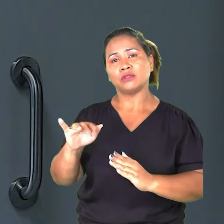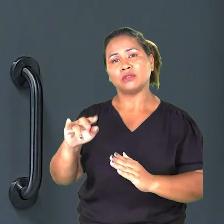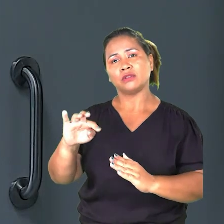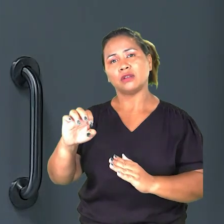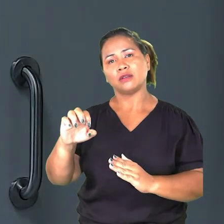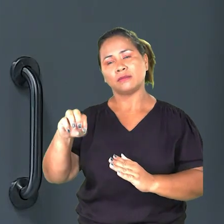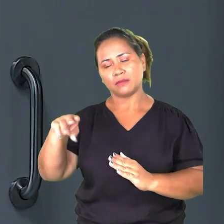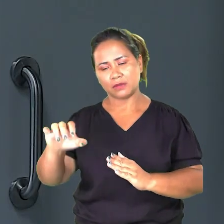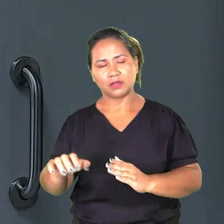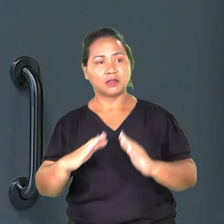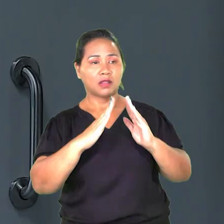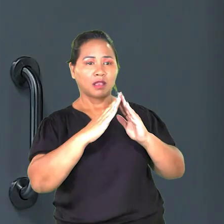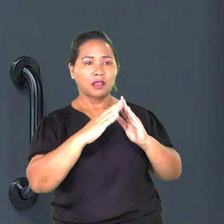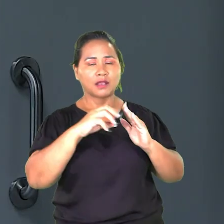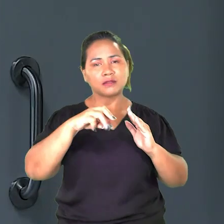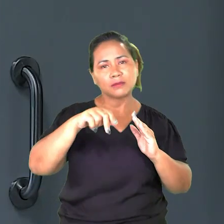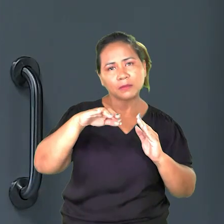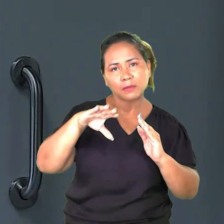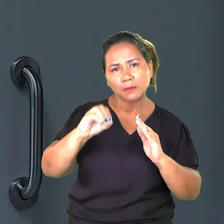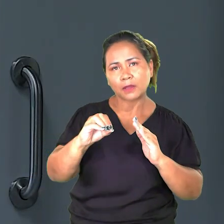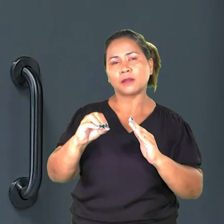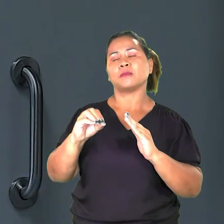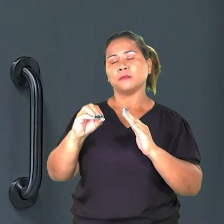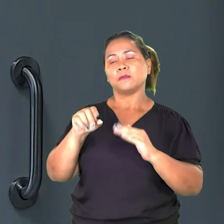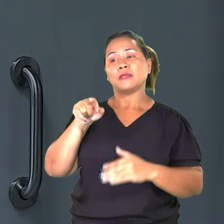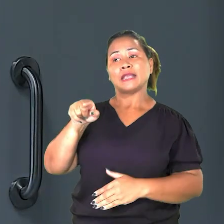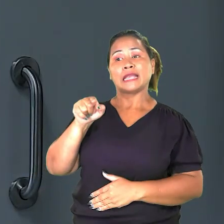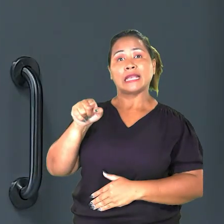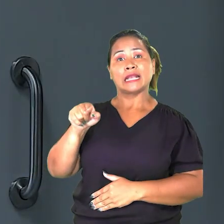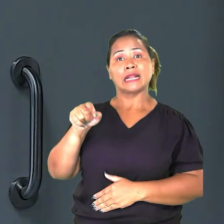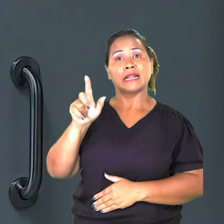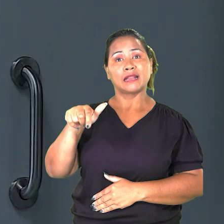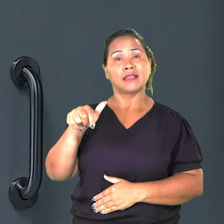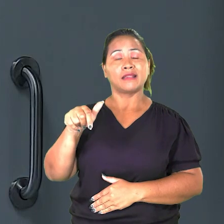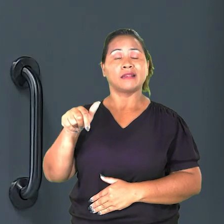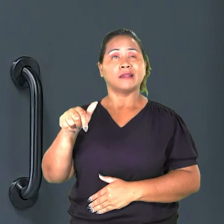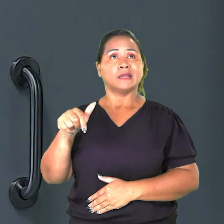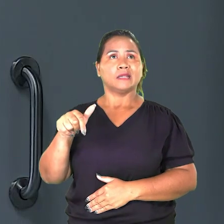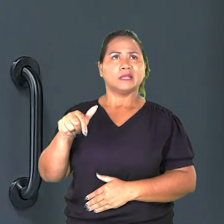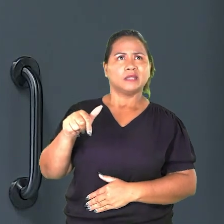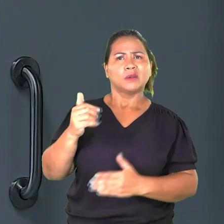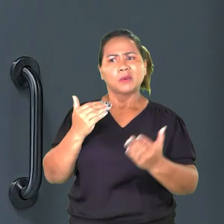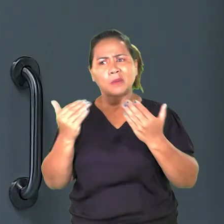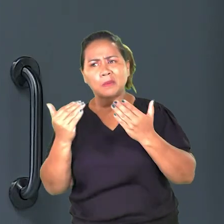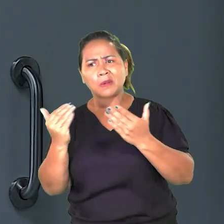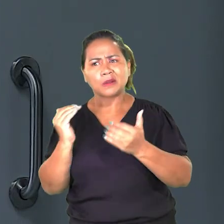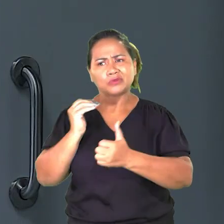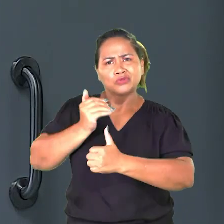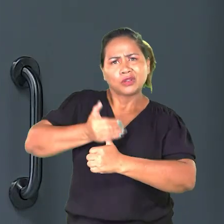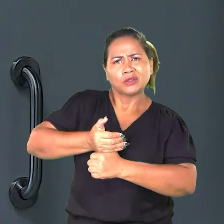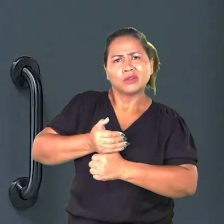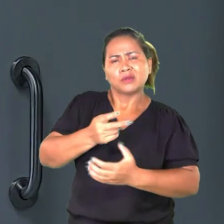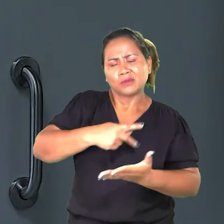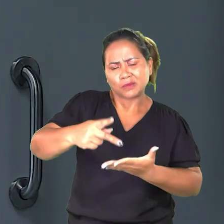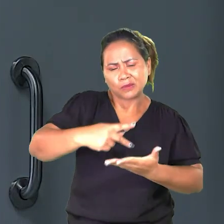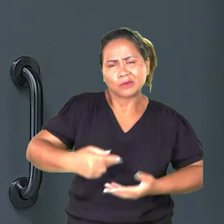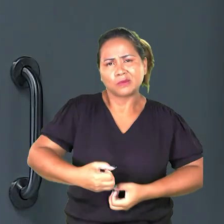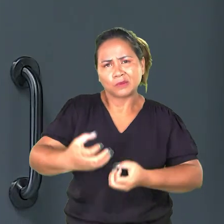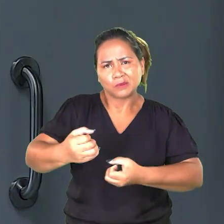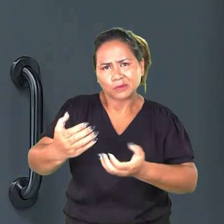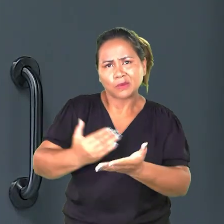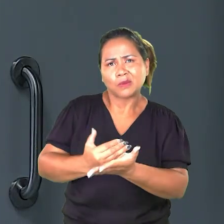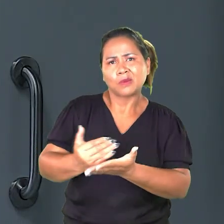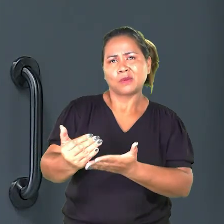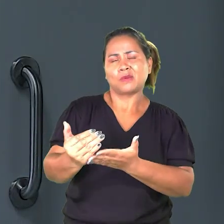tradutor, gestor da Casa das Rosas, da Casa Guilherme de Almeida, da Casa Mário de Andrade, aquele que